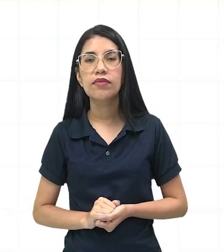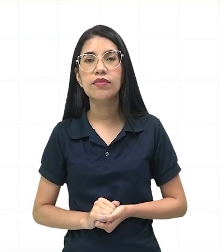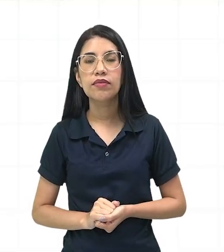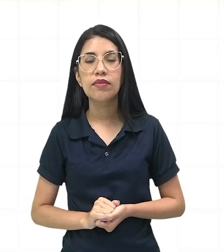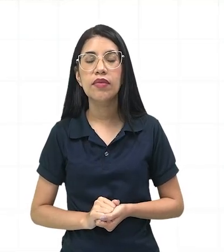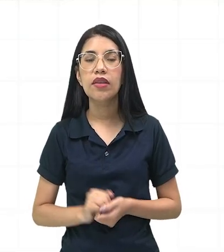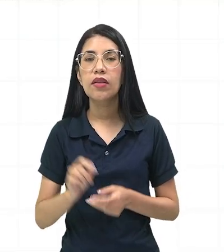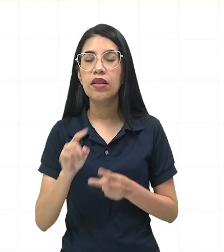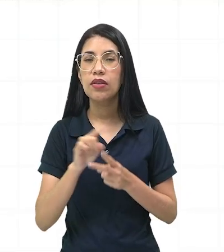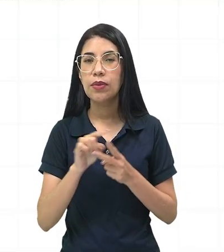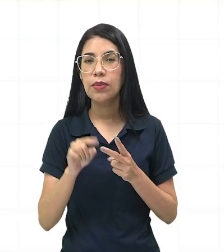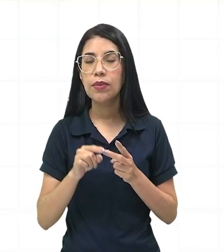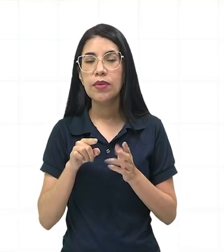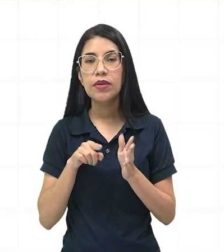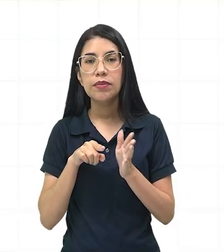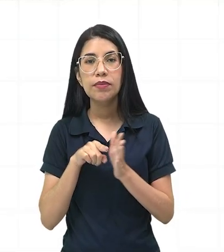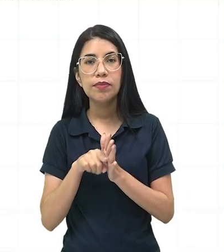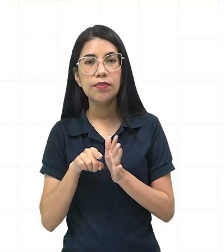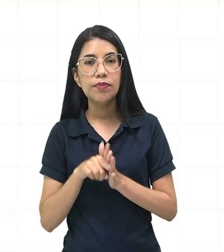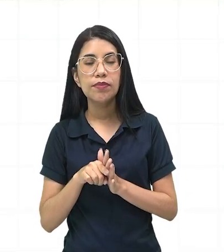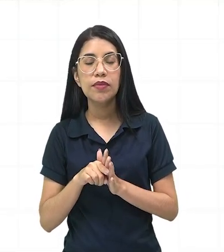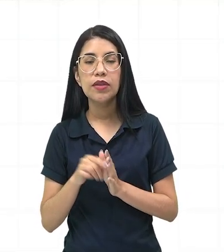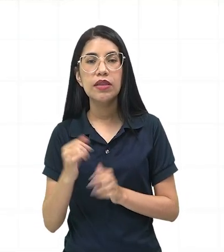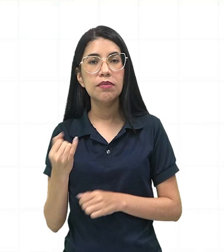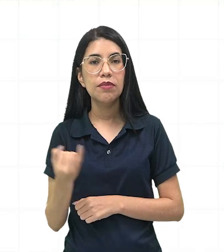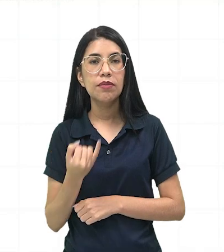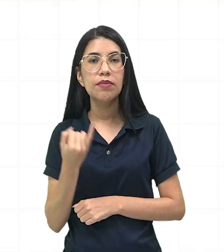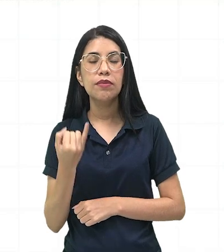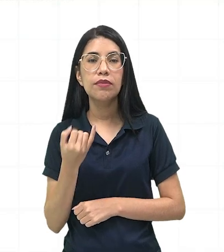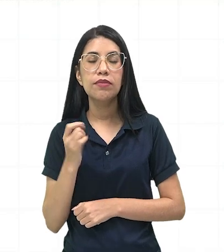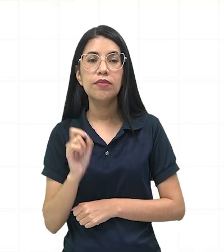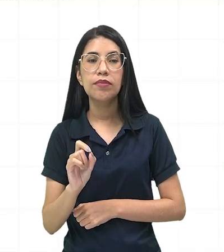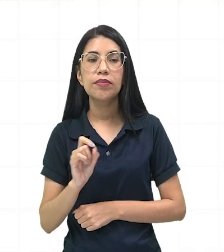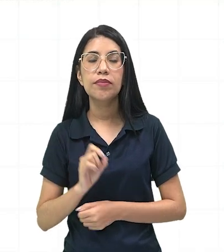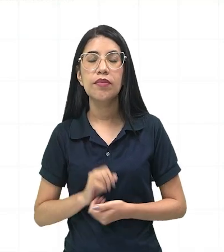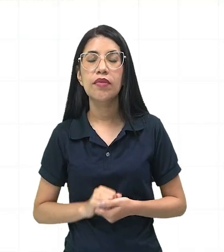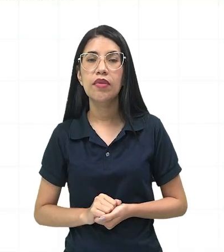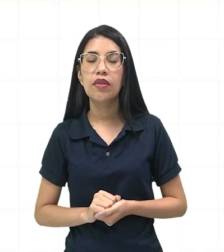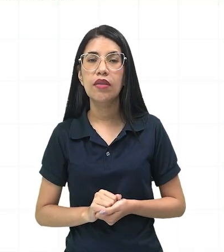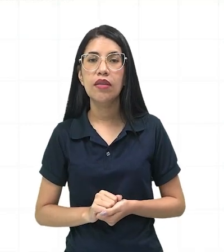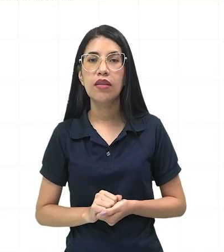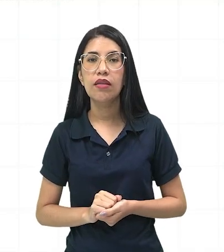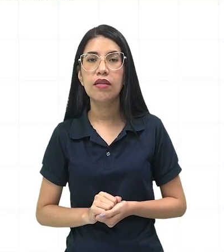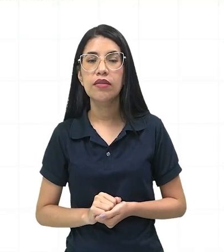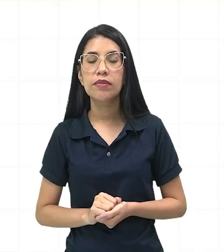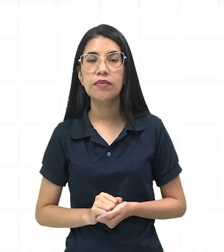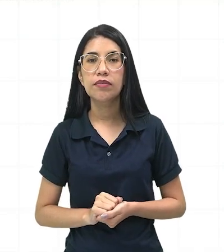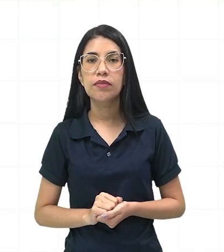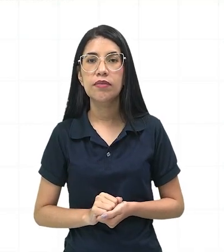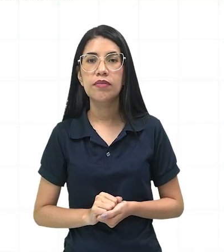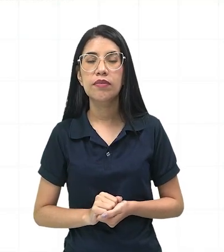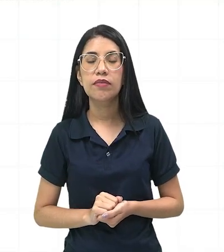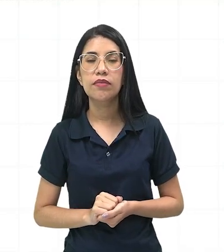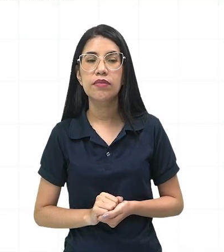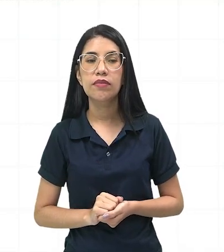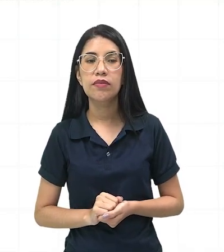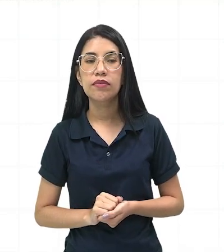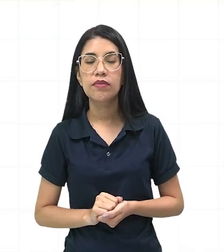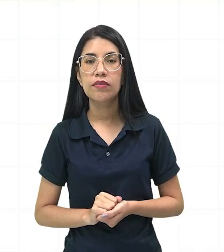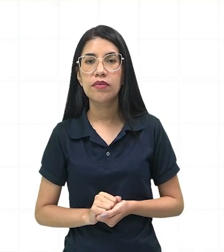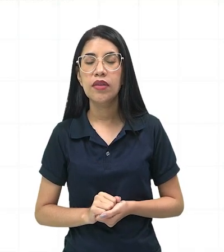nós temos duas perguntas fundamentais, né? O que é? De onde eu vim, né?